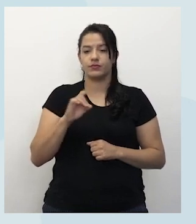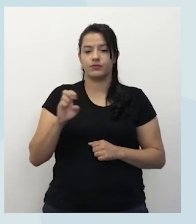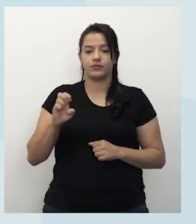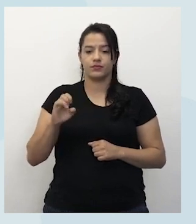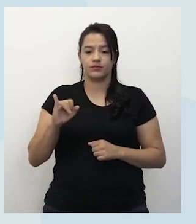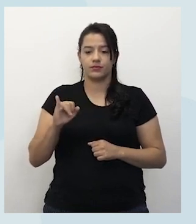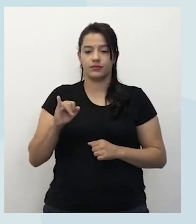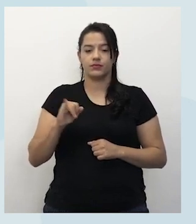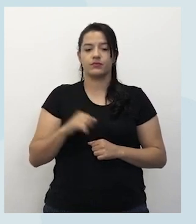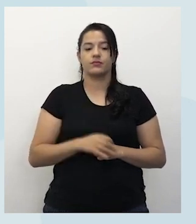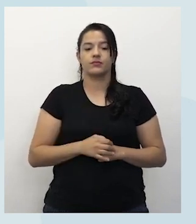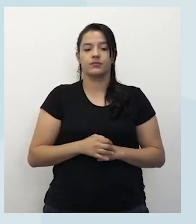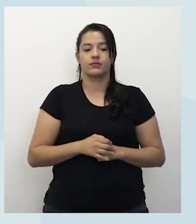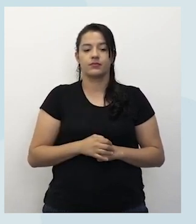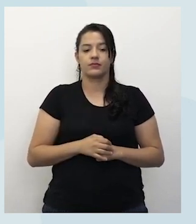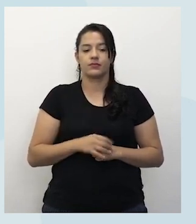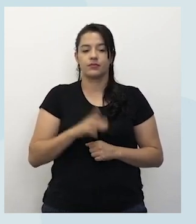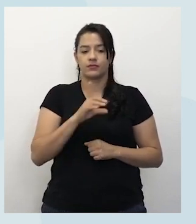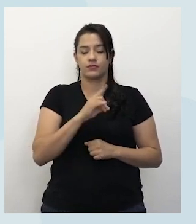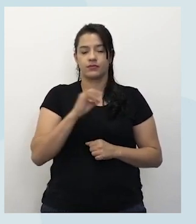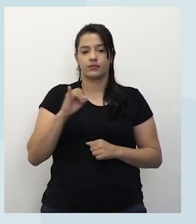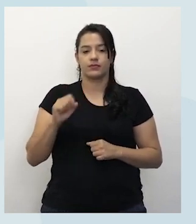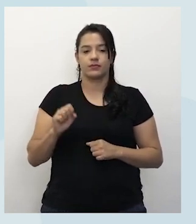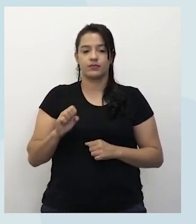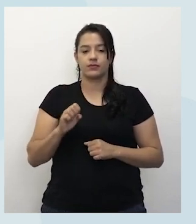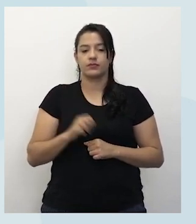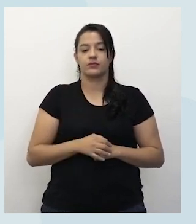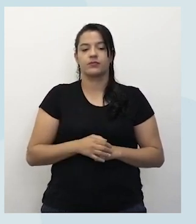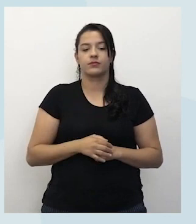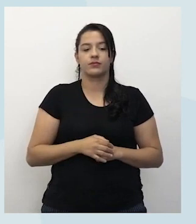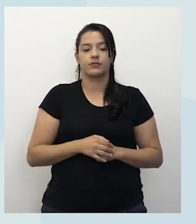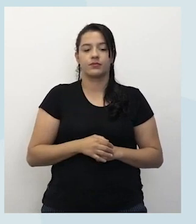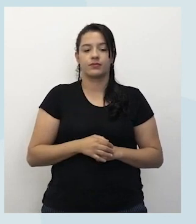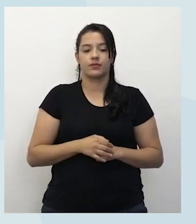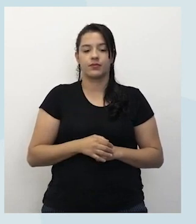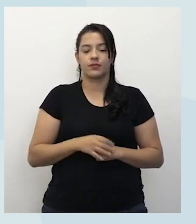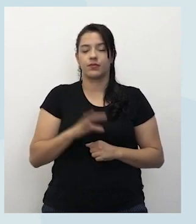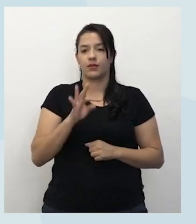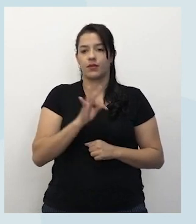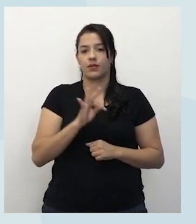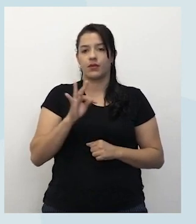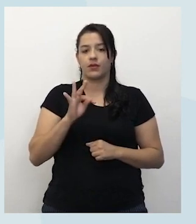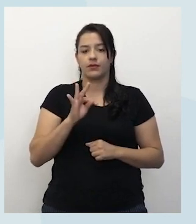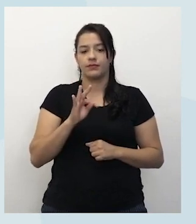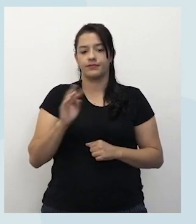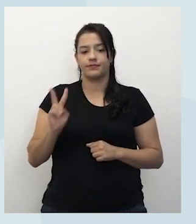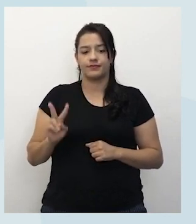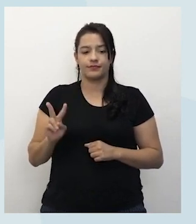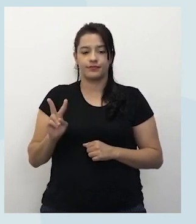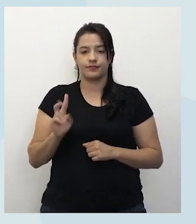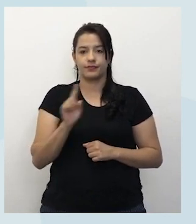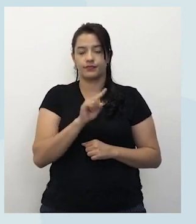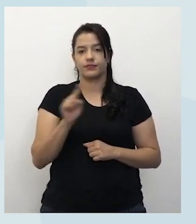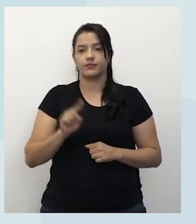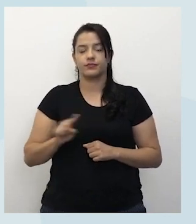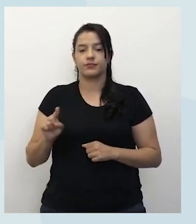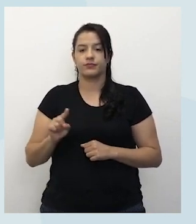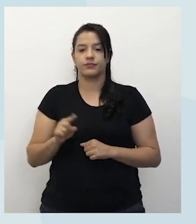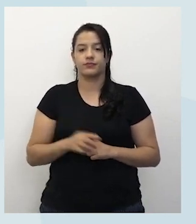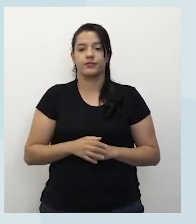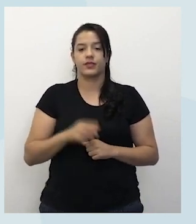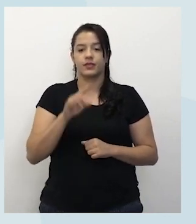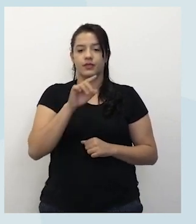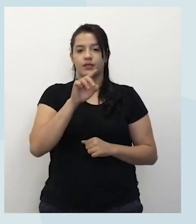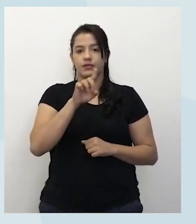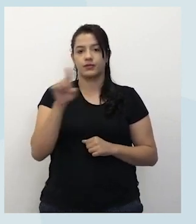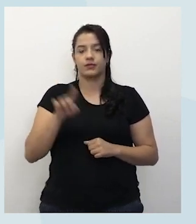G, sorry, G, P, T, V, Z. That's it. E aí eu falei Z, não